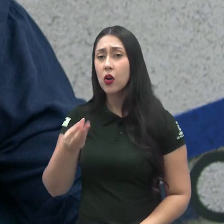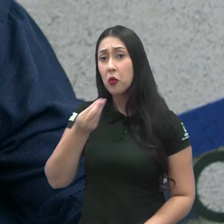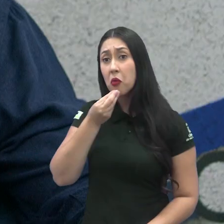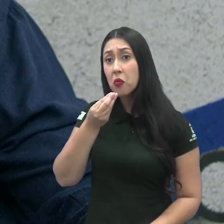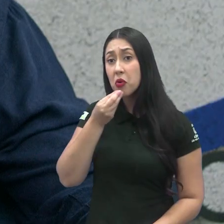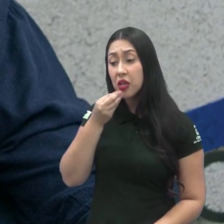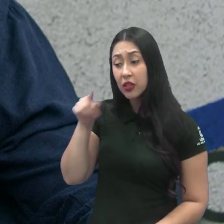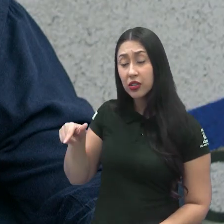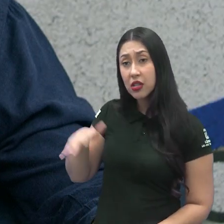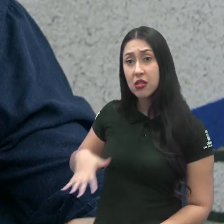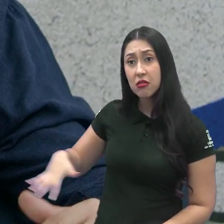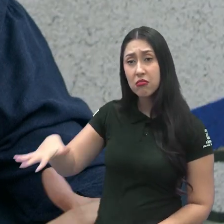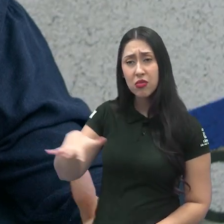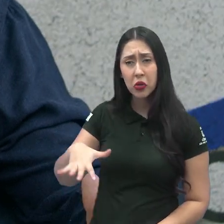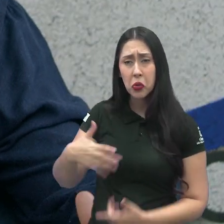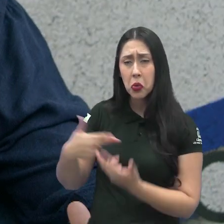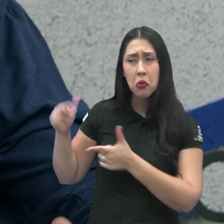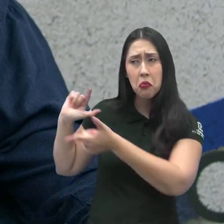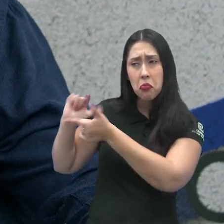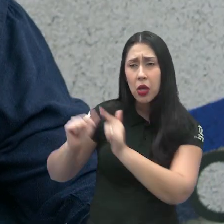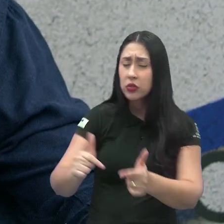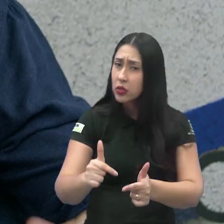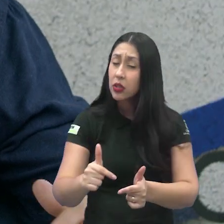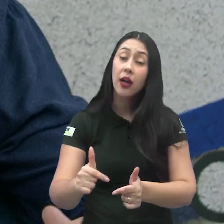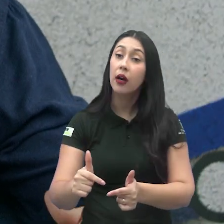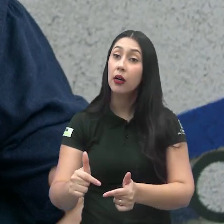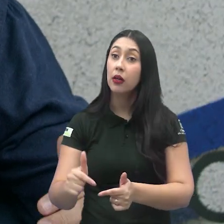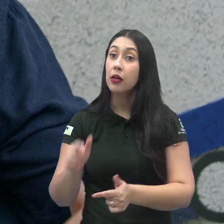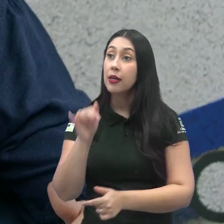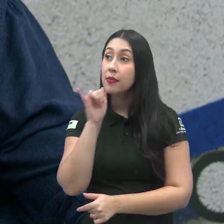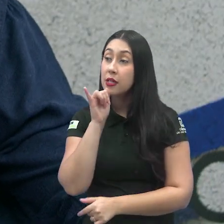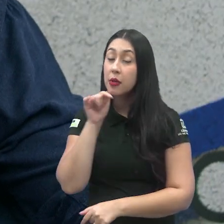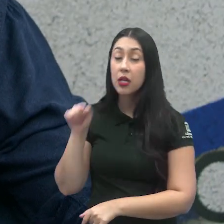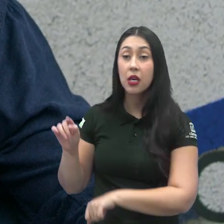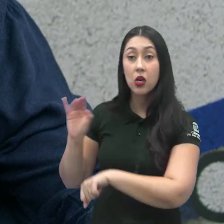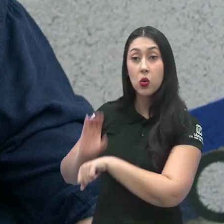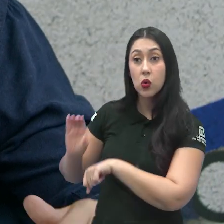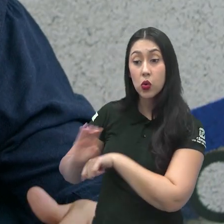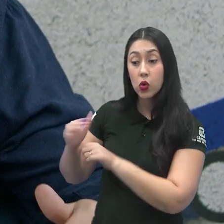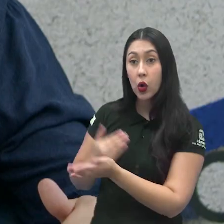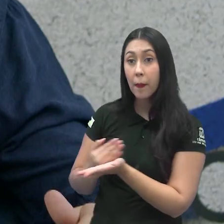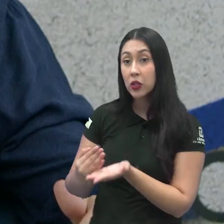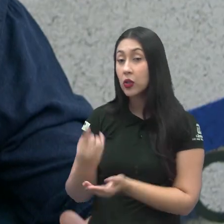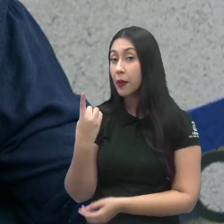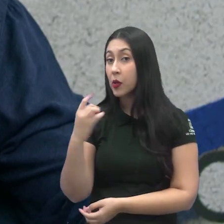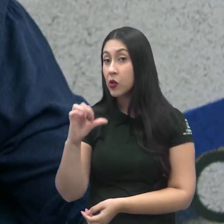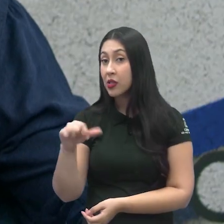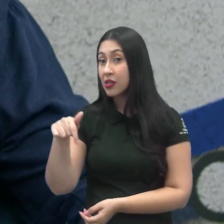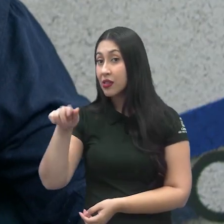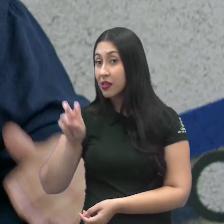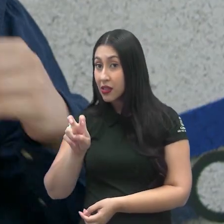relações internacionais, que é chamadas áreas mais clássicas, a disciplina, o curso de Relações Internacionais nasceu em 1975 no